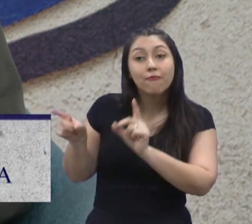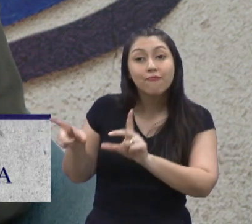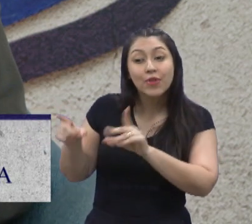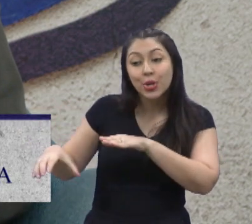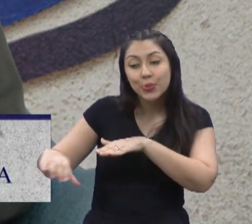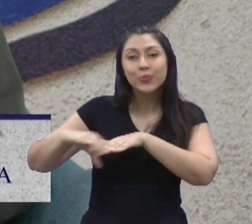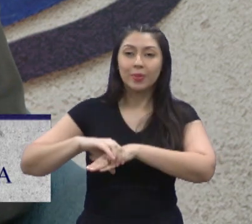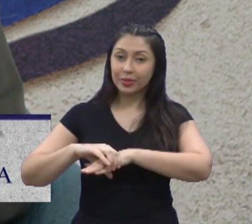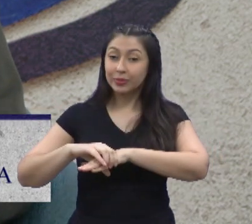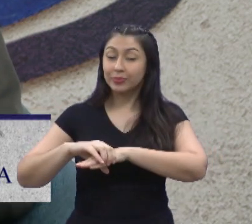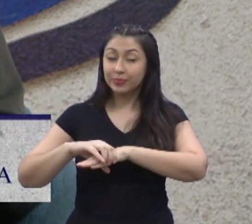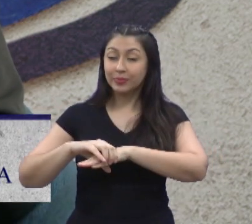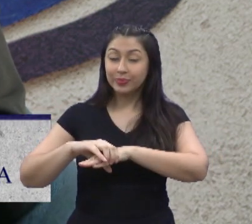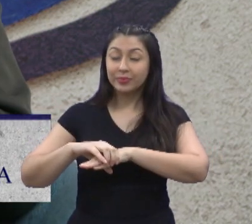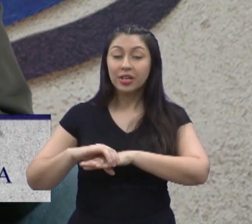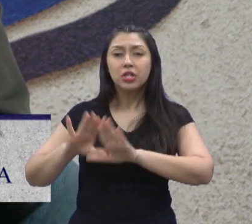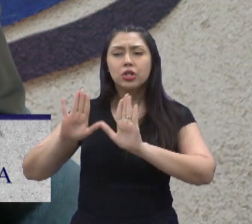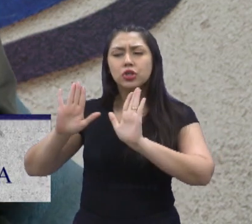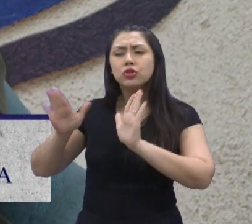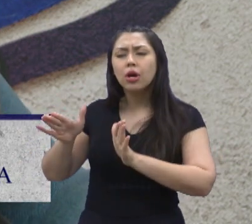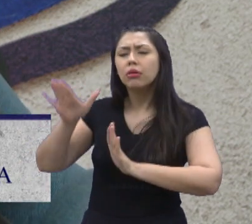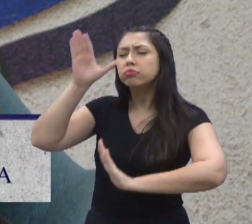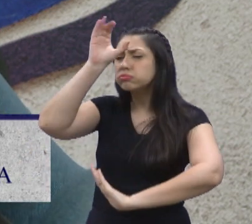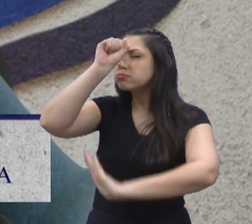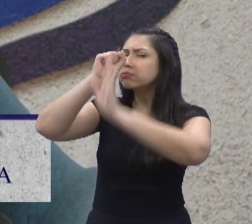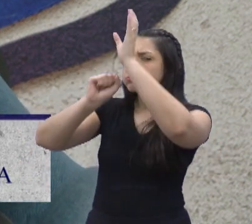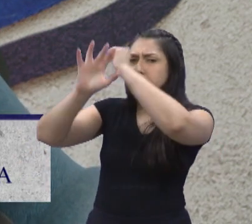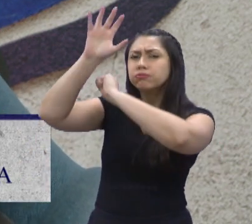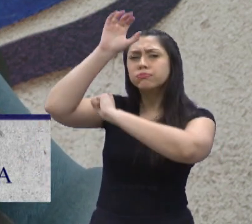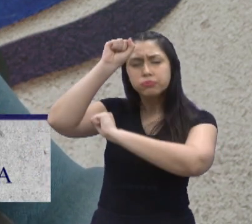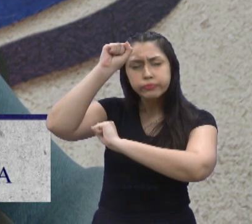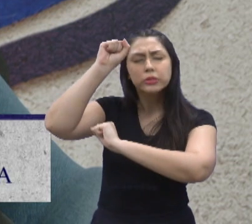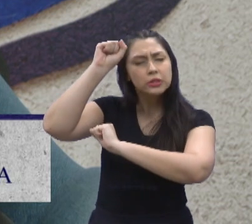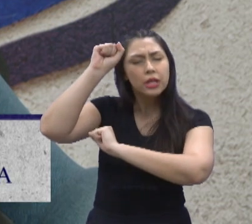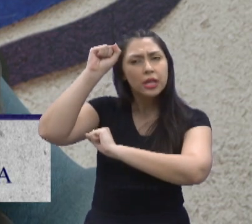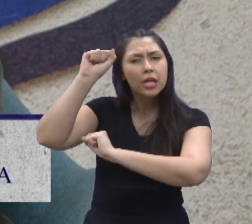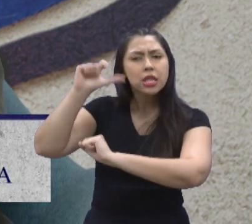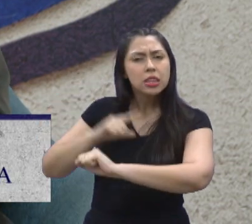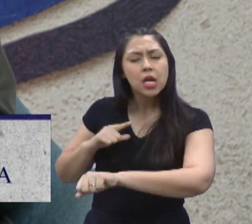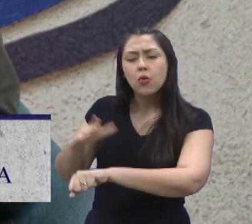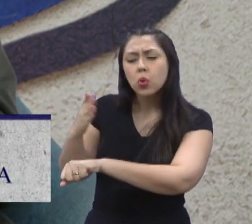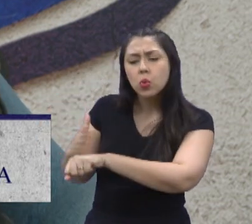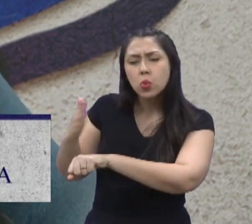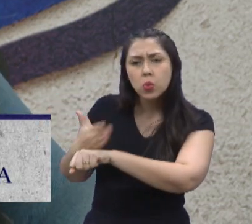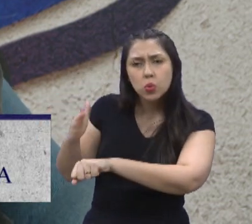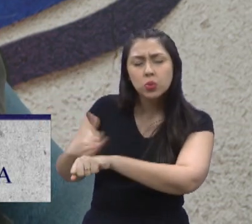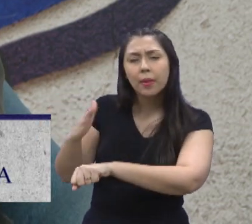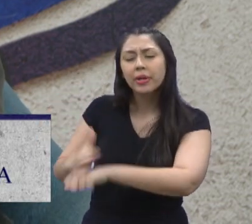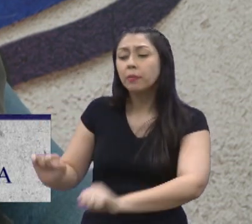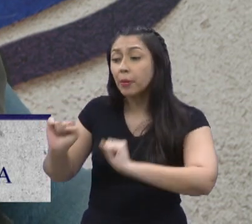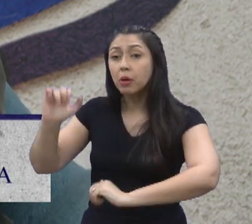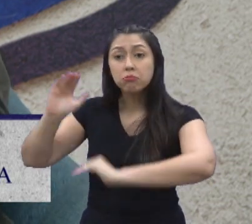né? E ali já foi um aprendizado para mim, porque tive um pequeno treinamento para poder atuar e